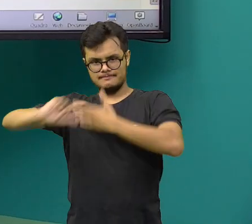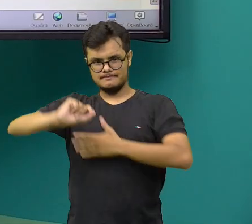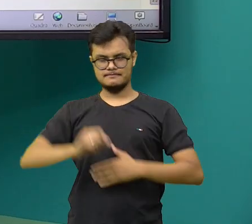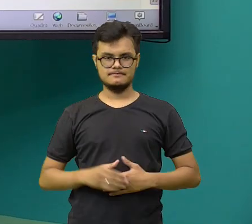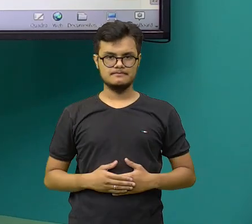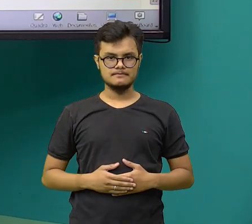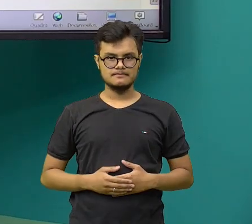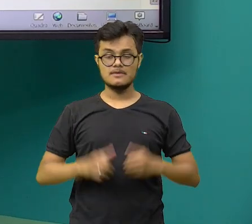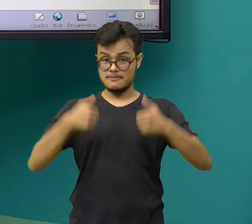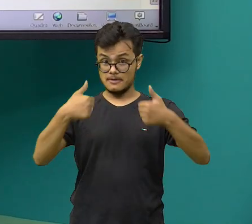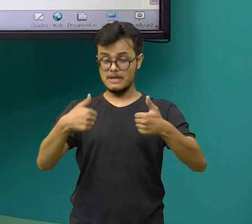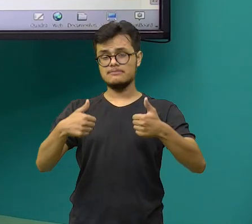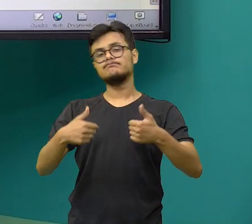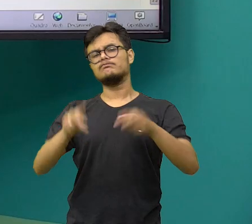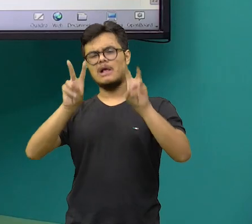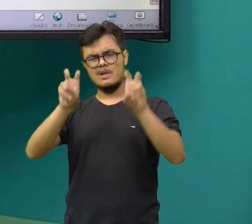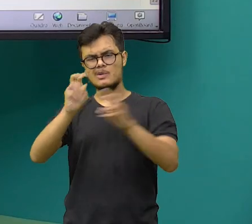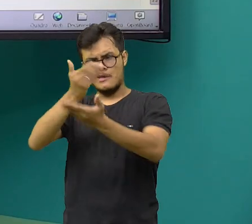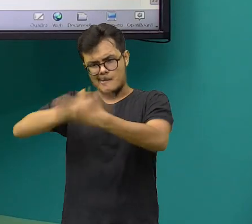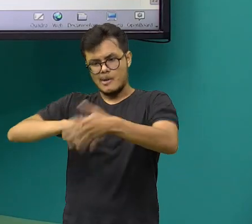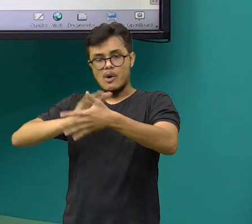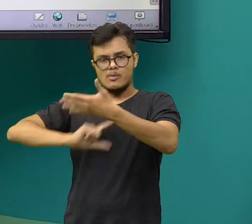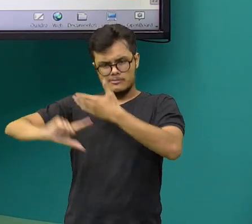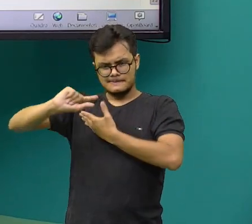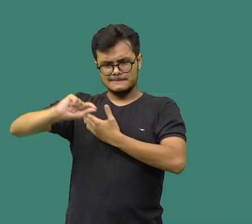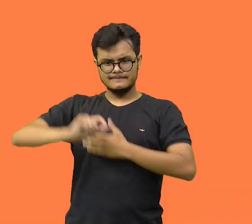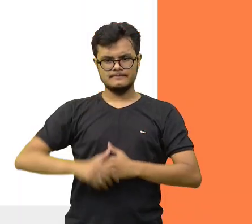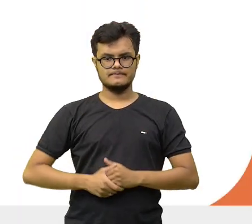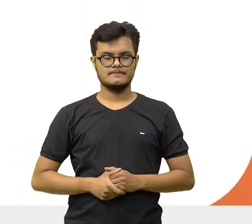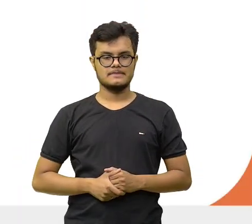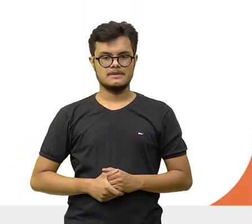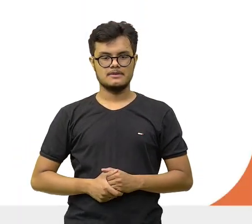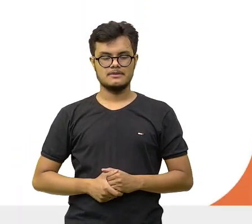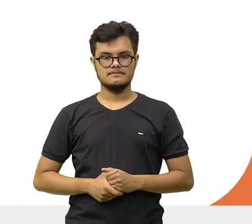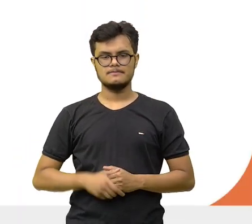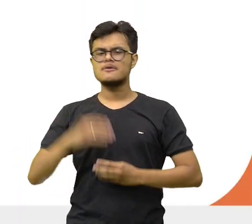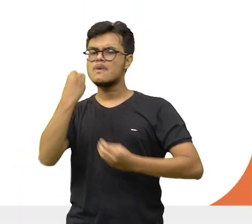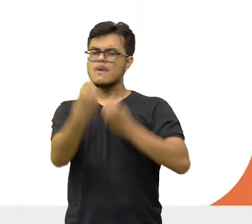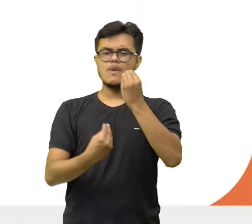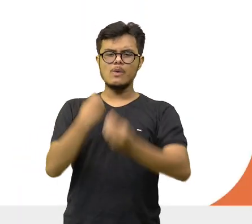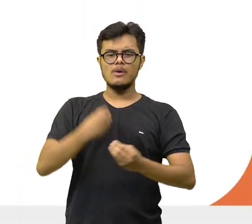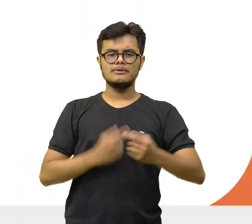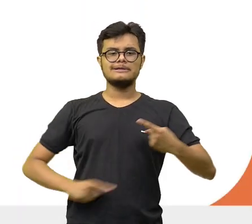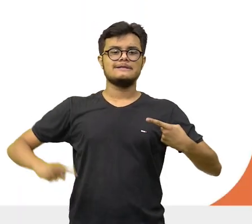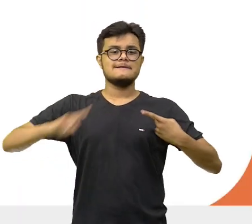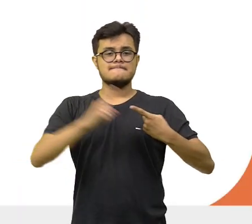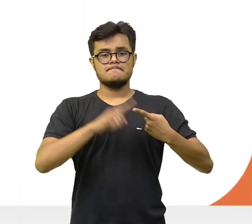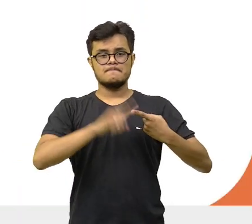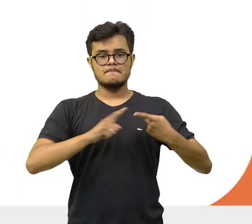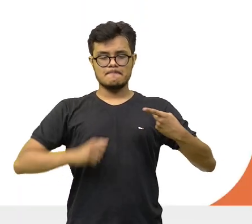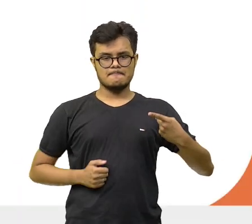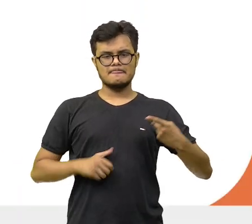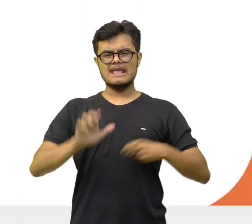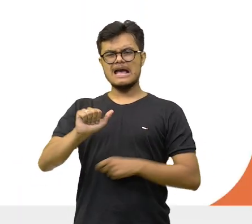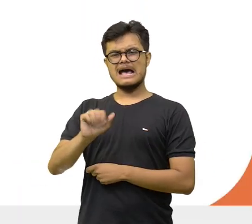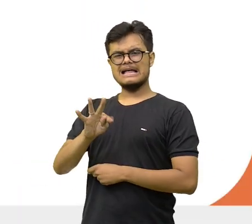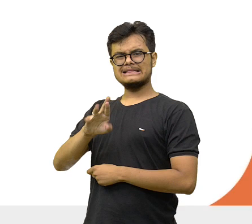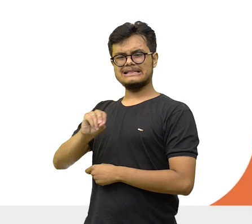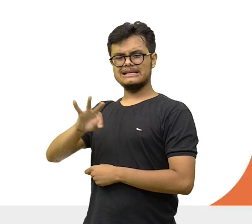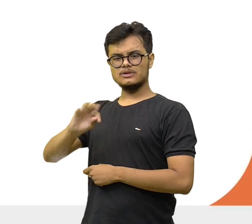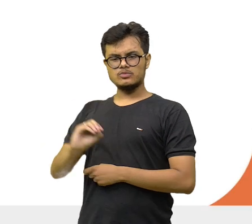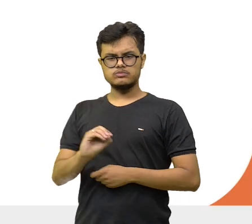nas provas que vocês vão ser submetidos. Primeiro processo aí, o processo de eletrização por atrito. Como